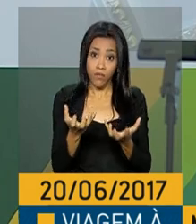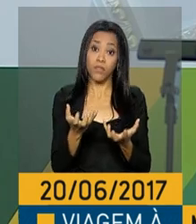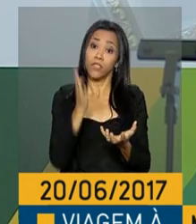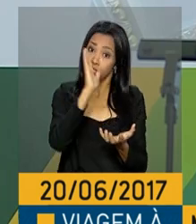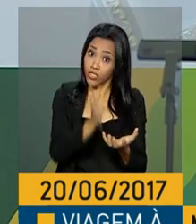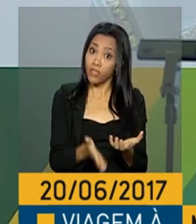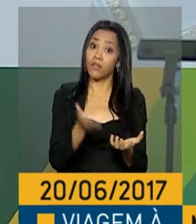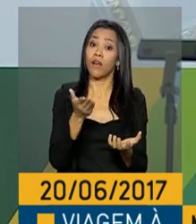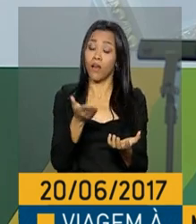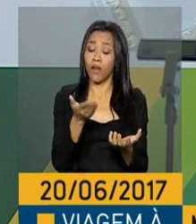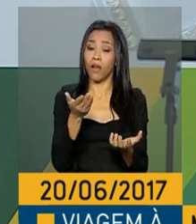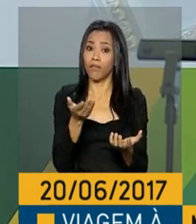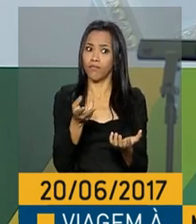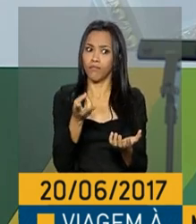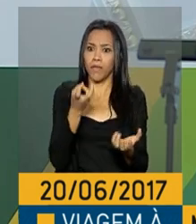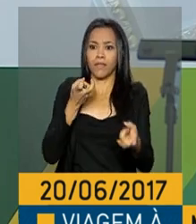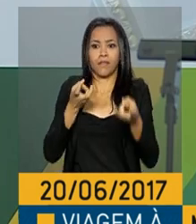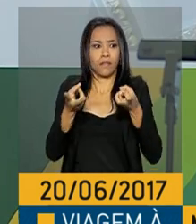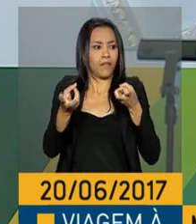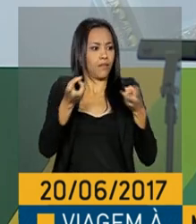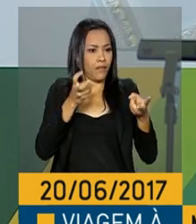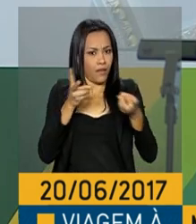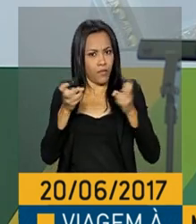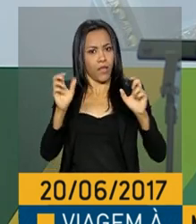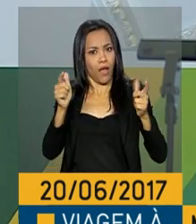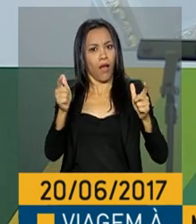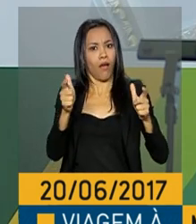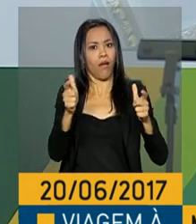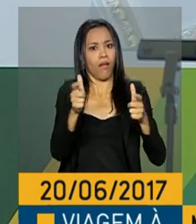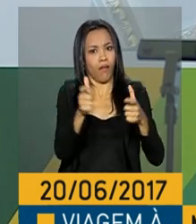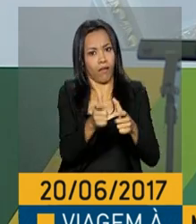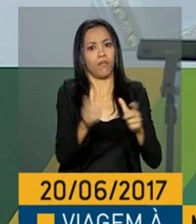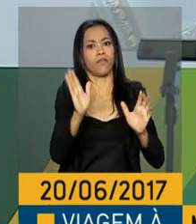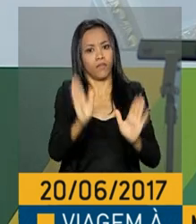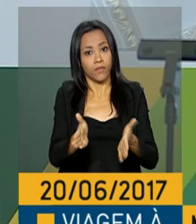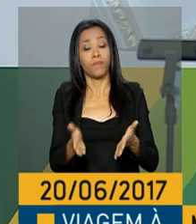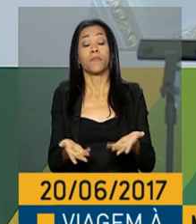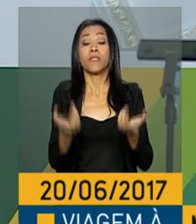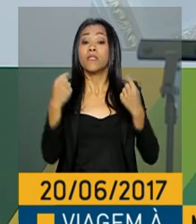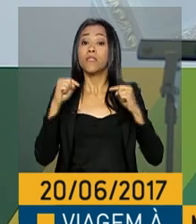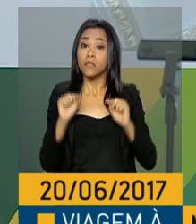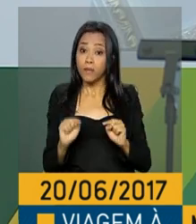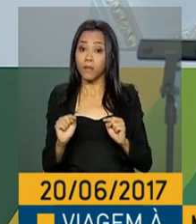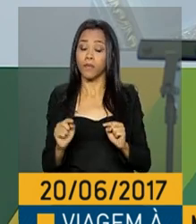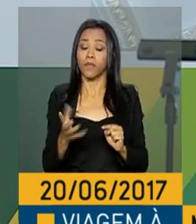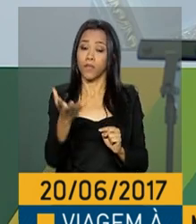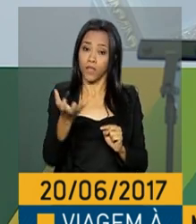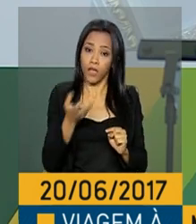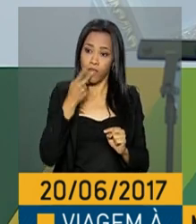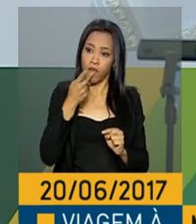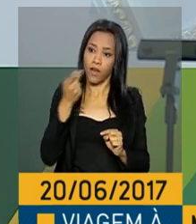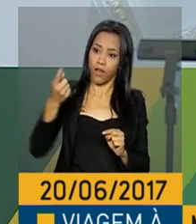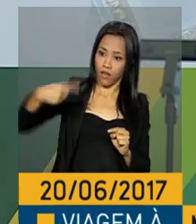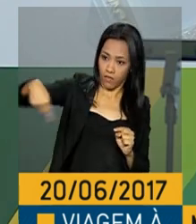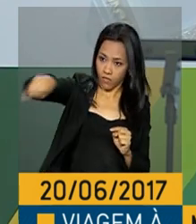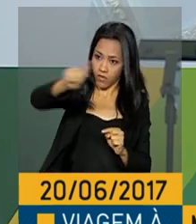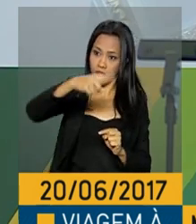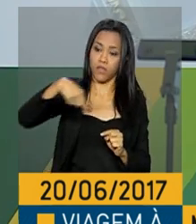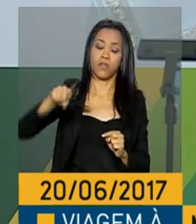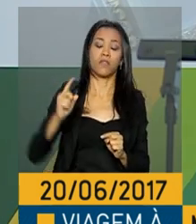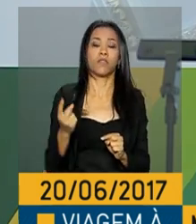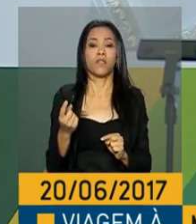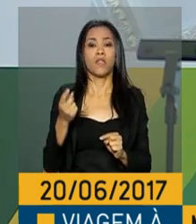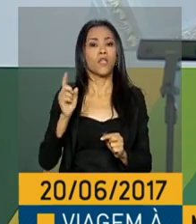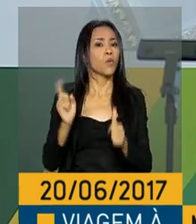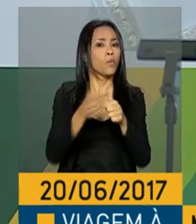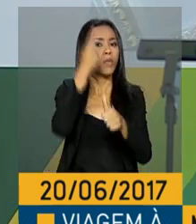está dando os seus primeiros passos. E neste particular, eu devo registrar ao senhor e a todos que o